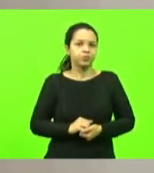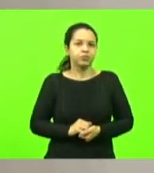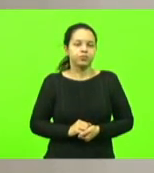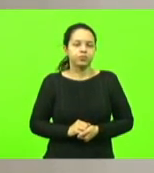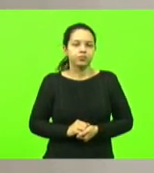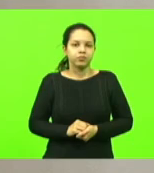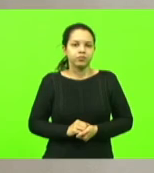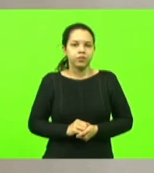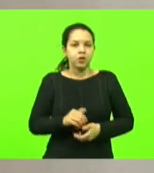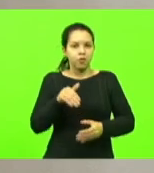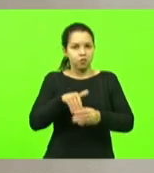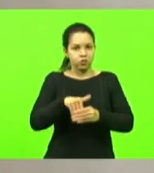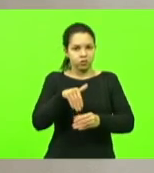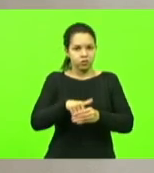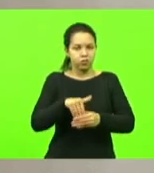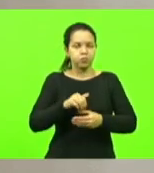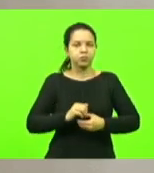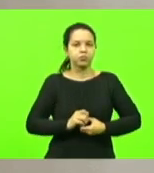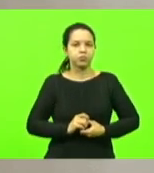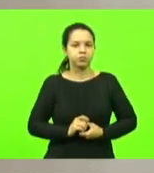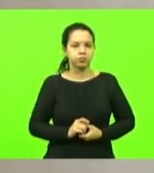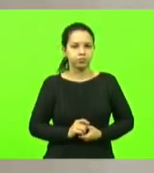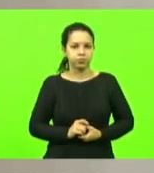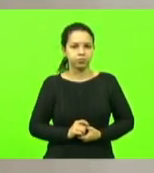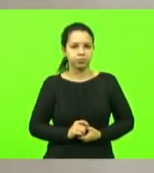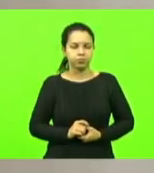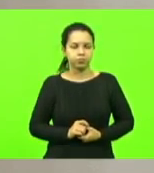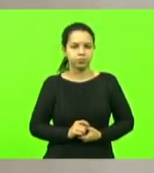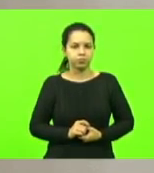Não havendo quem queira discutir, em votação.